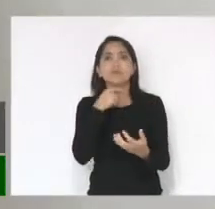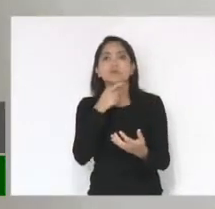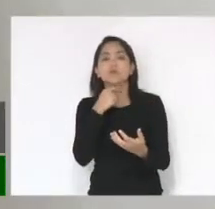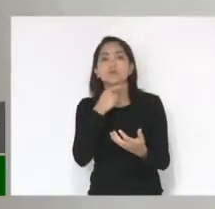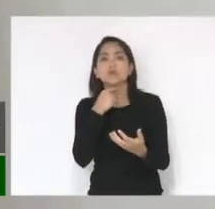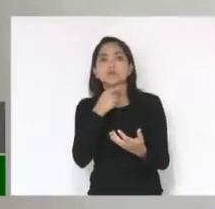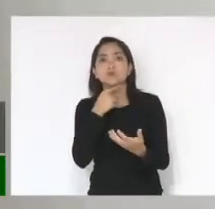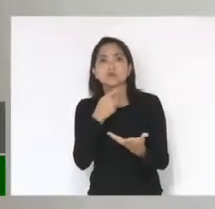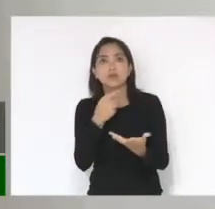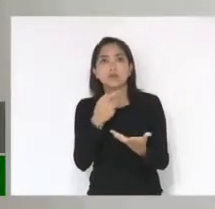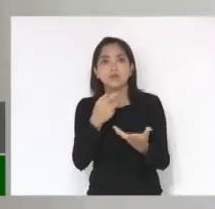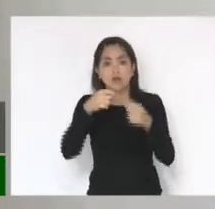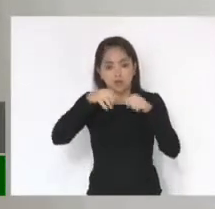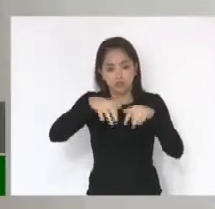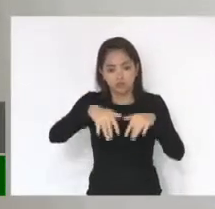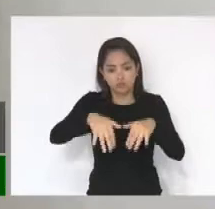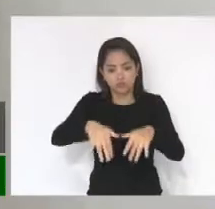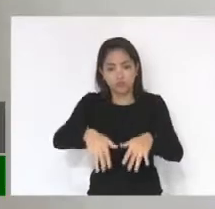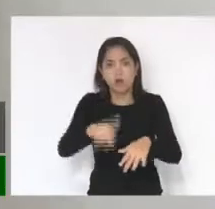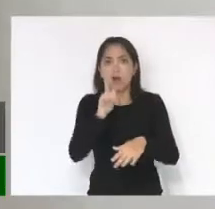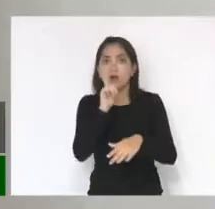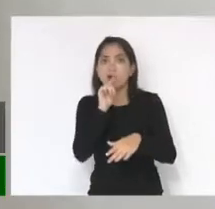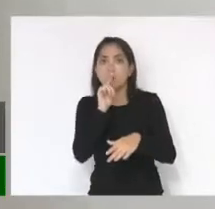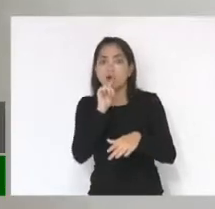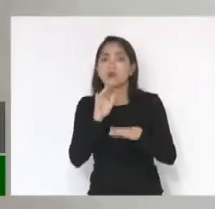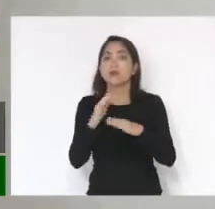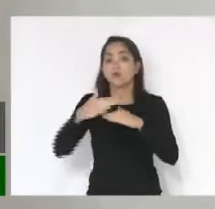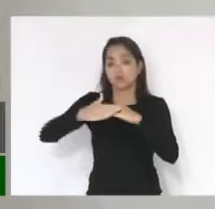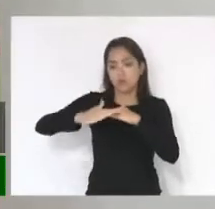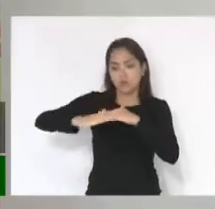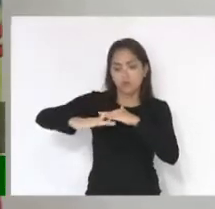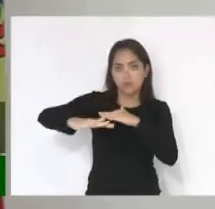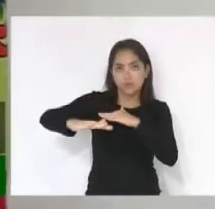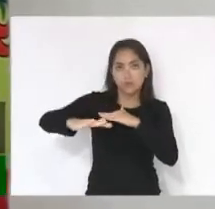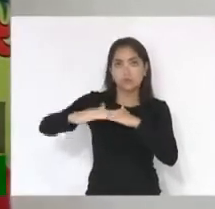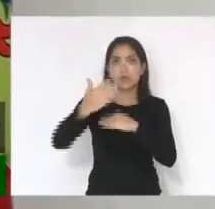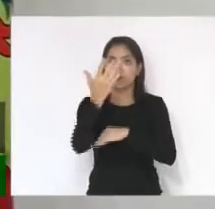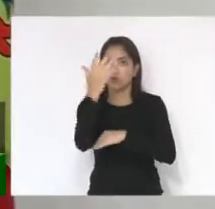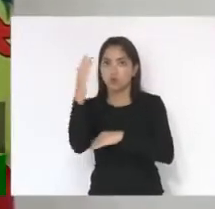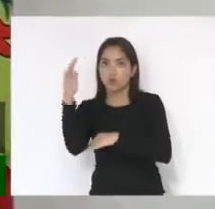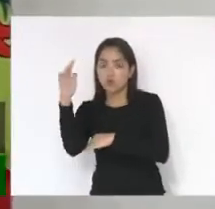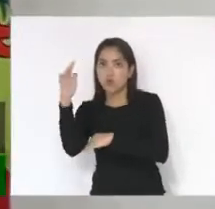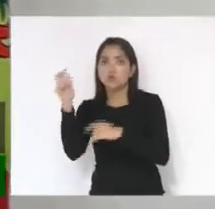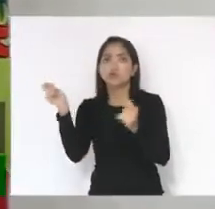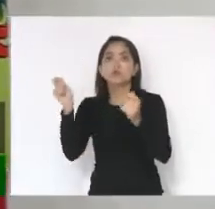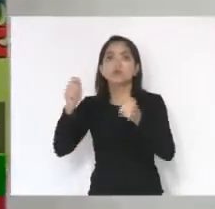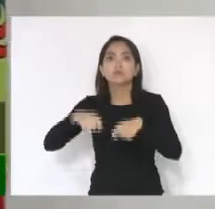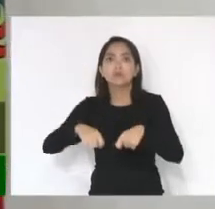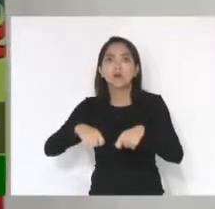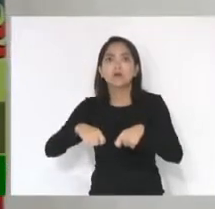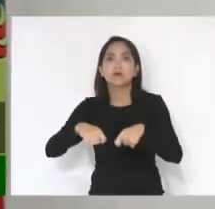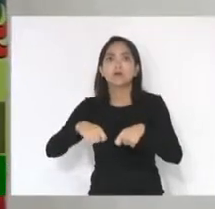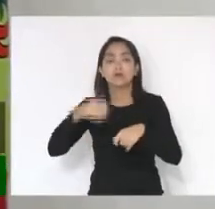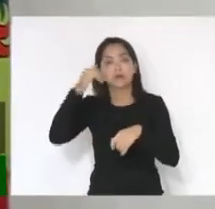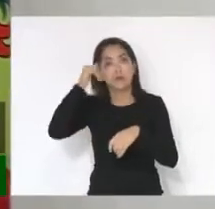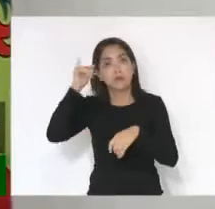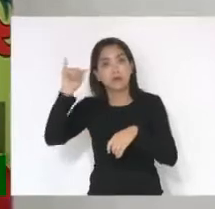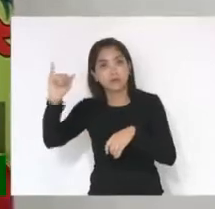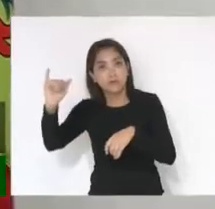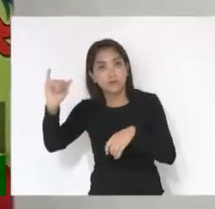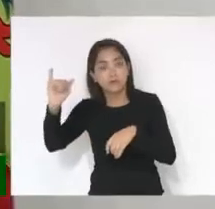a água não permeabiliza no solo. Então, com o asfalto ecológico, há possibilidade disso. Então, evitando também que